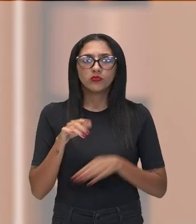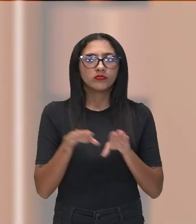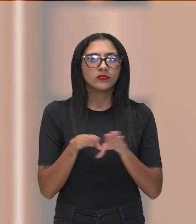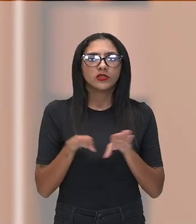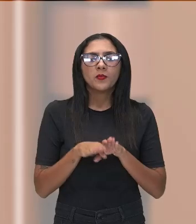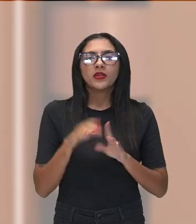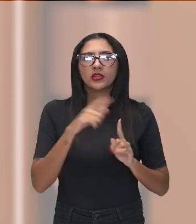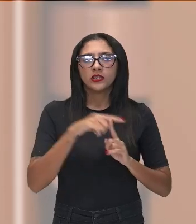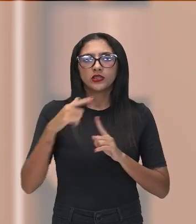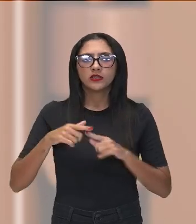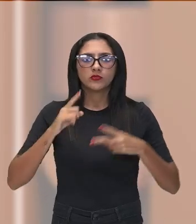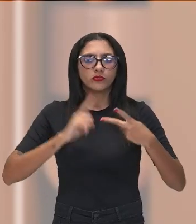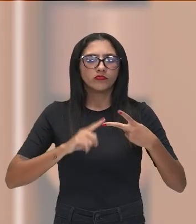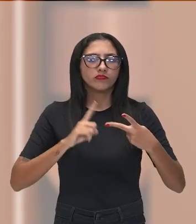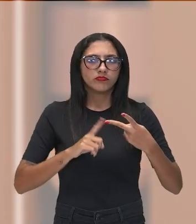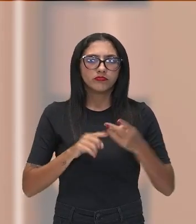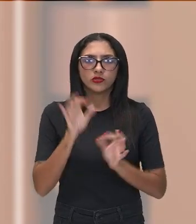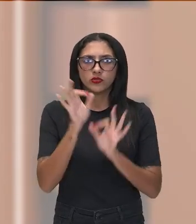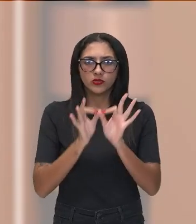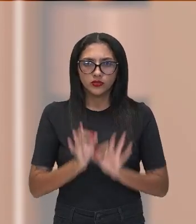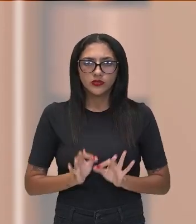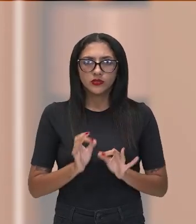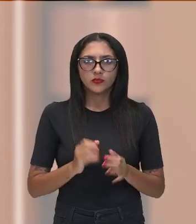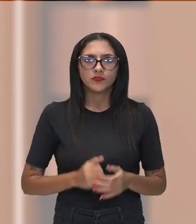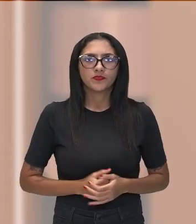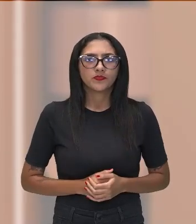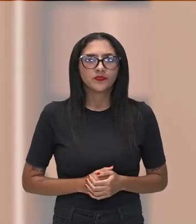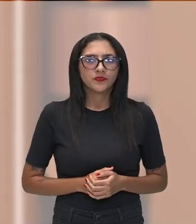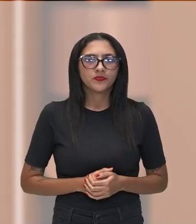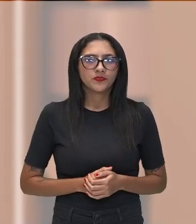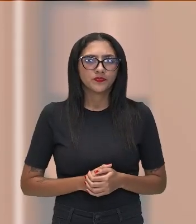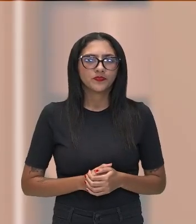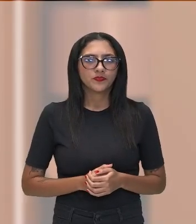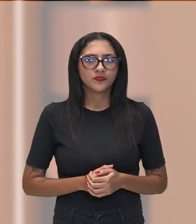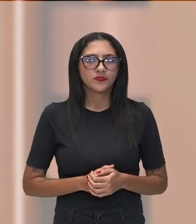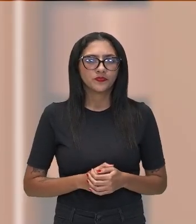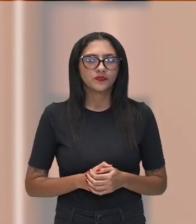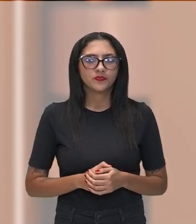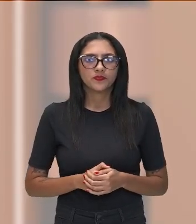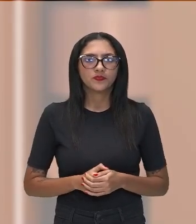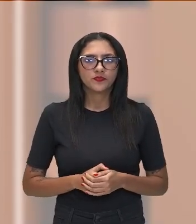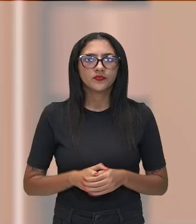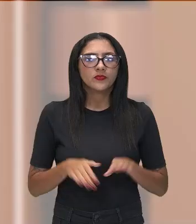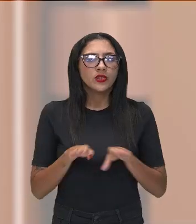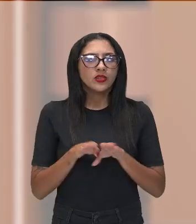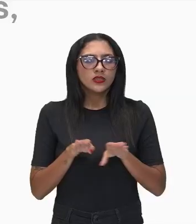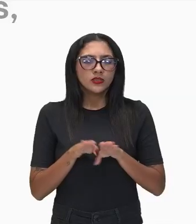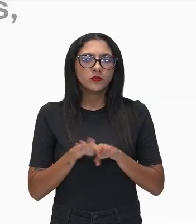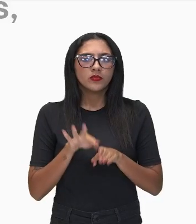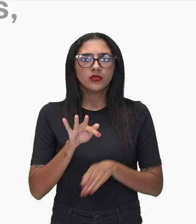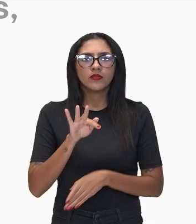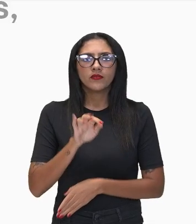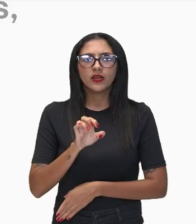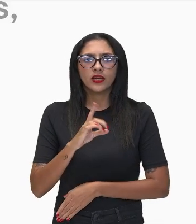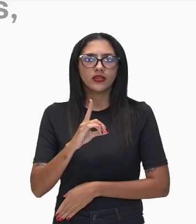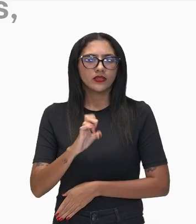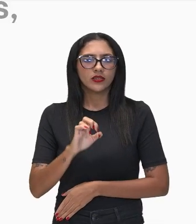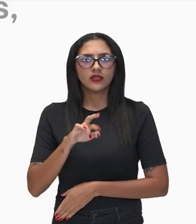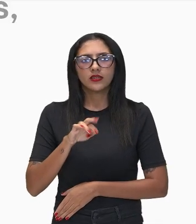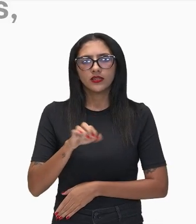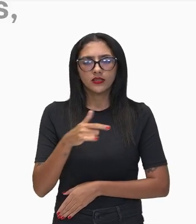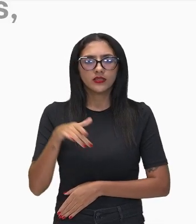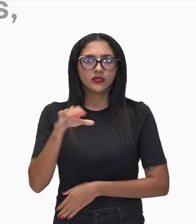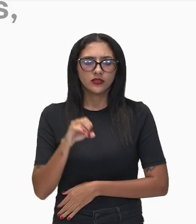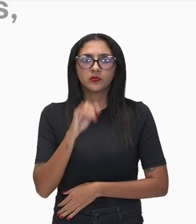né, dos estados, que são estados nacionais que são uma federação. E aí nós temos